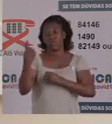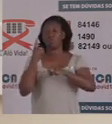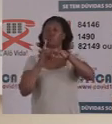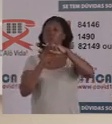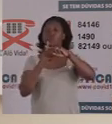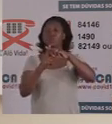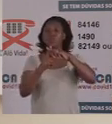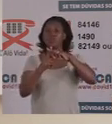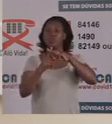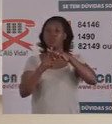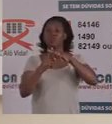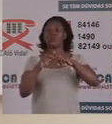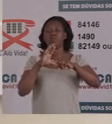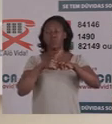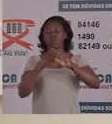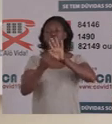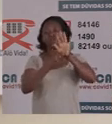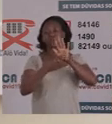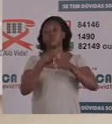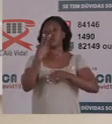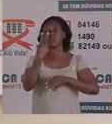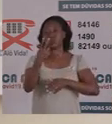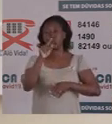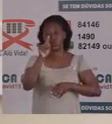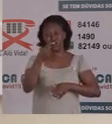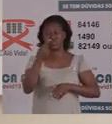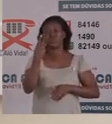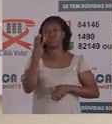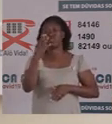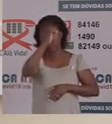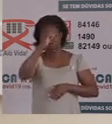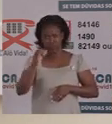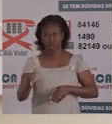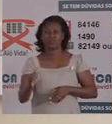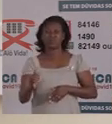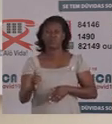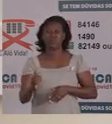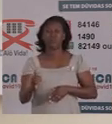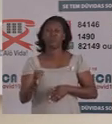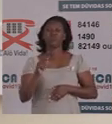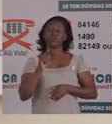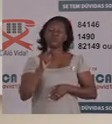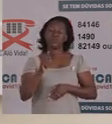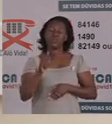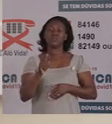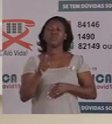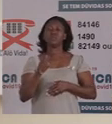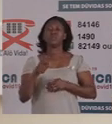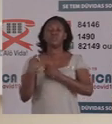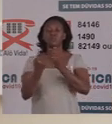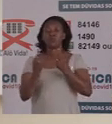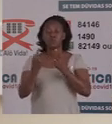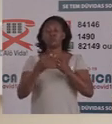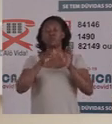de 2,3%, quer dizer que 2,3% dos casos que